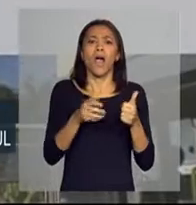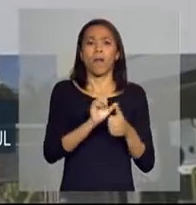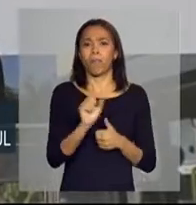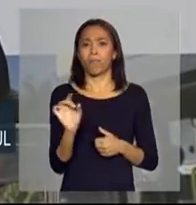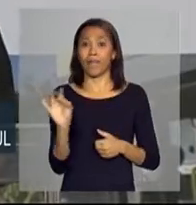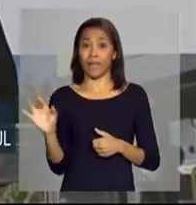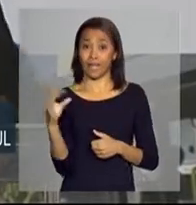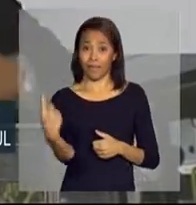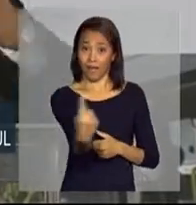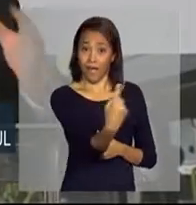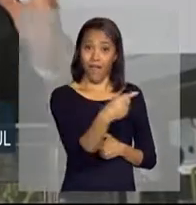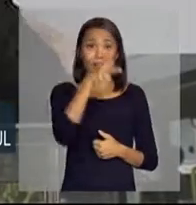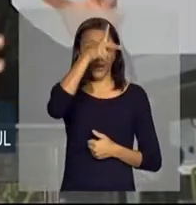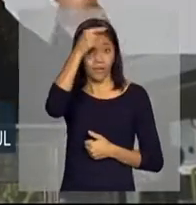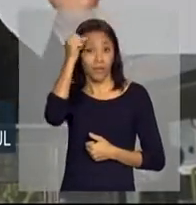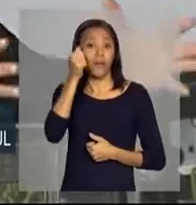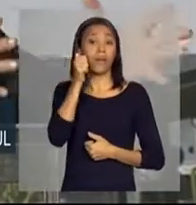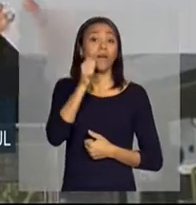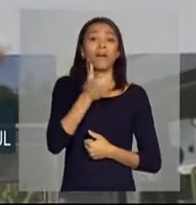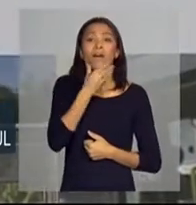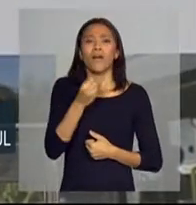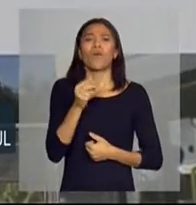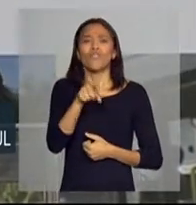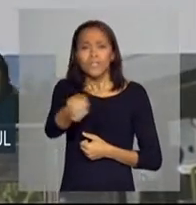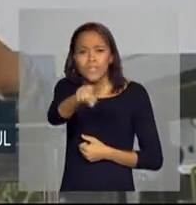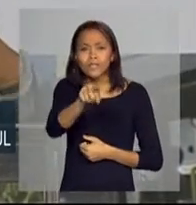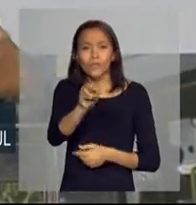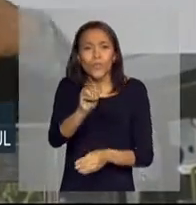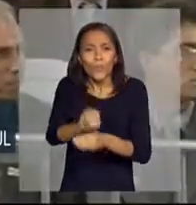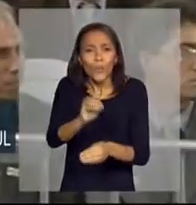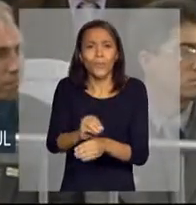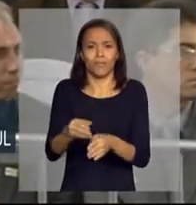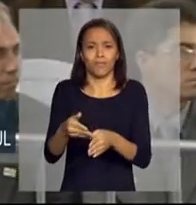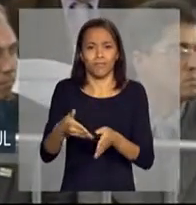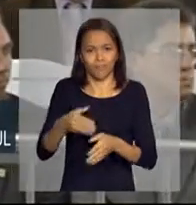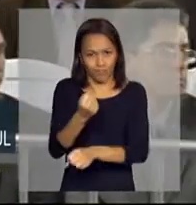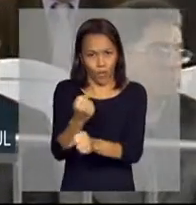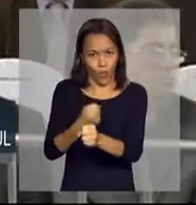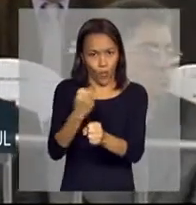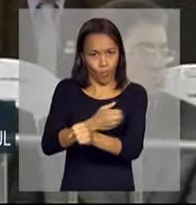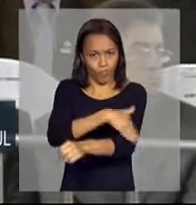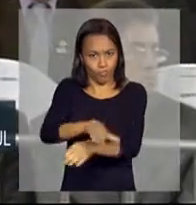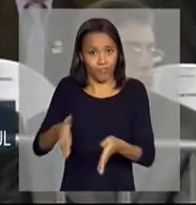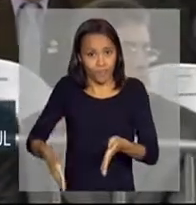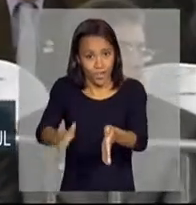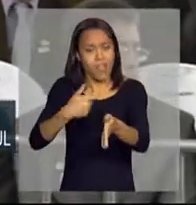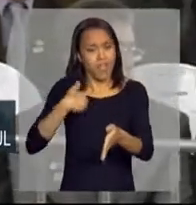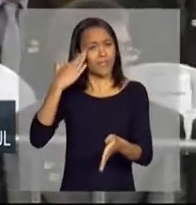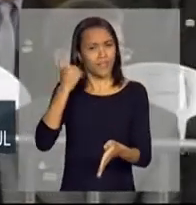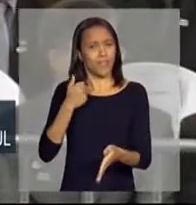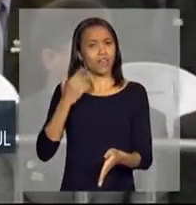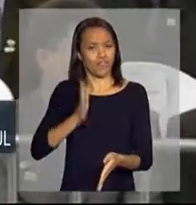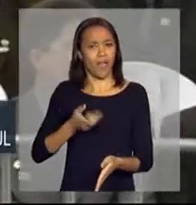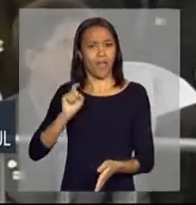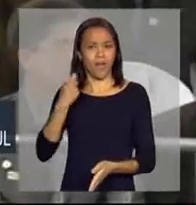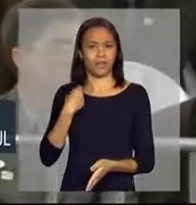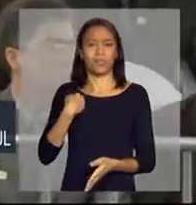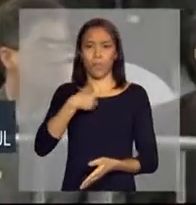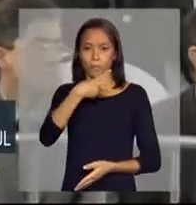e prefeitas que não só cuidem bem das estradas, que eu sei, já fui prefeito, e muitas